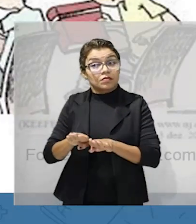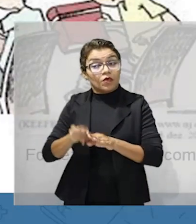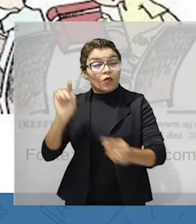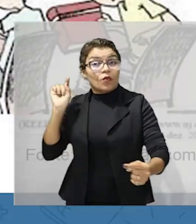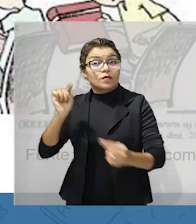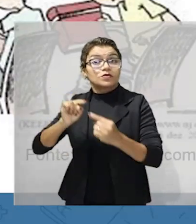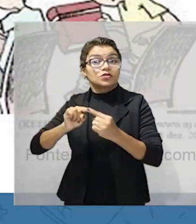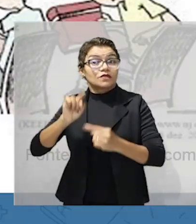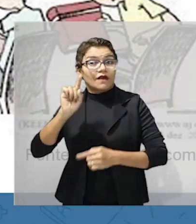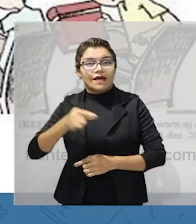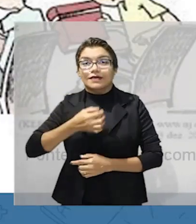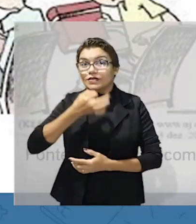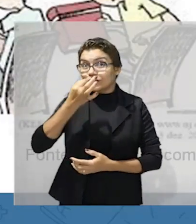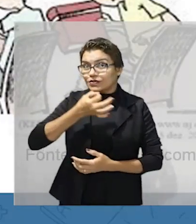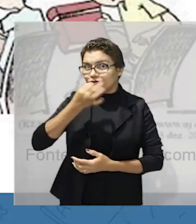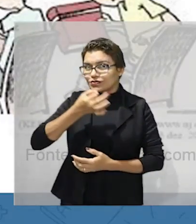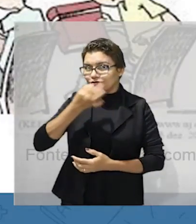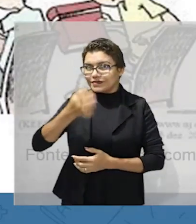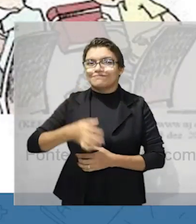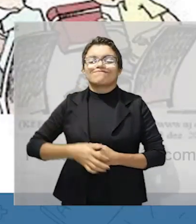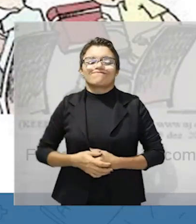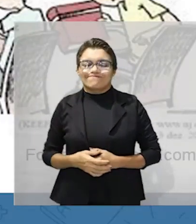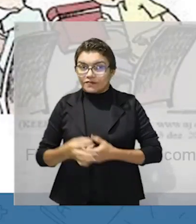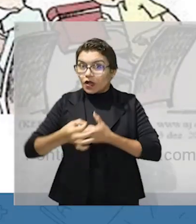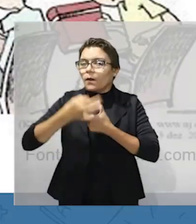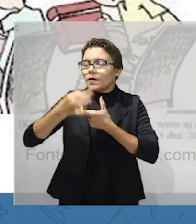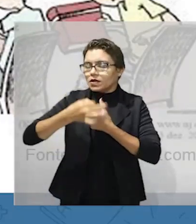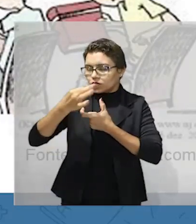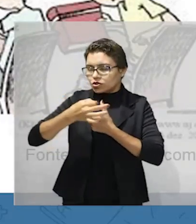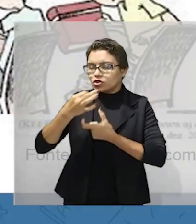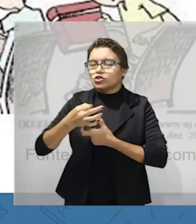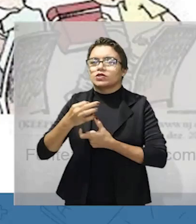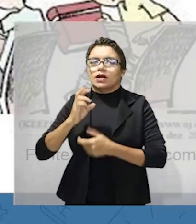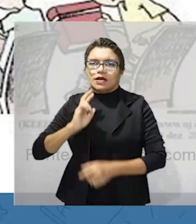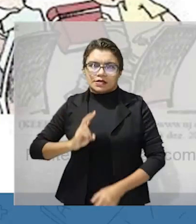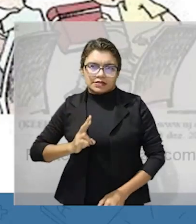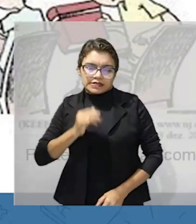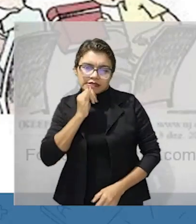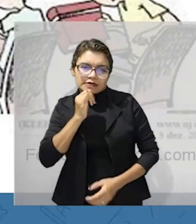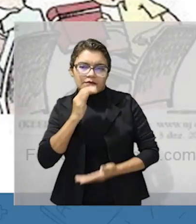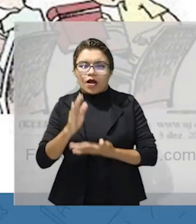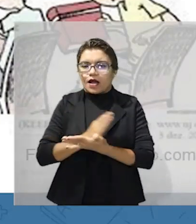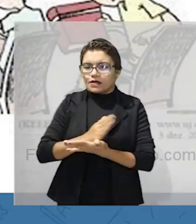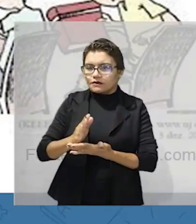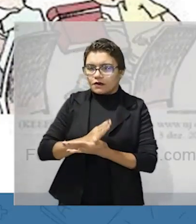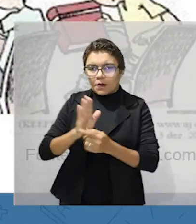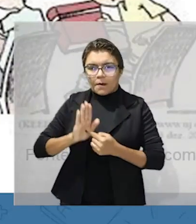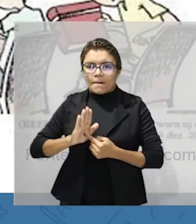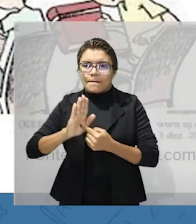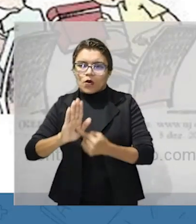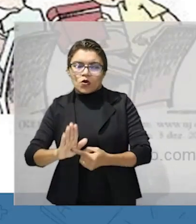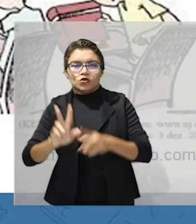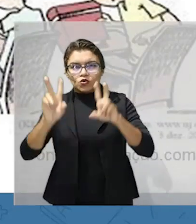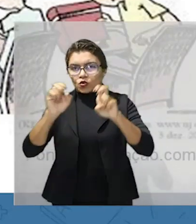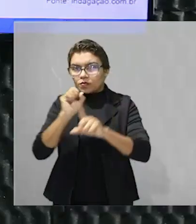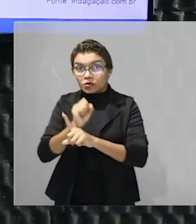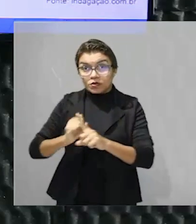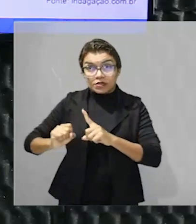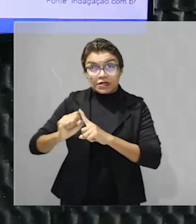a crítica. E é uma crítica que normalmente trata de elementos sociais,